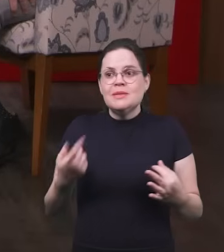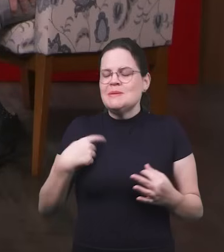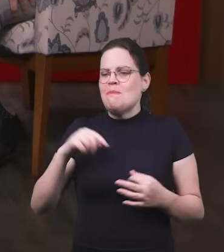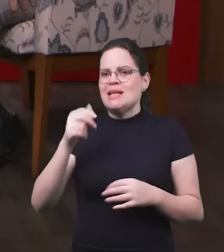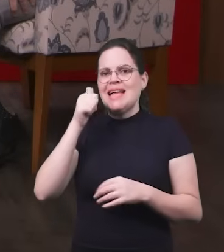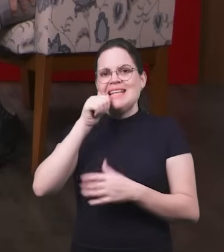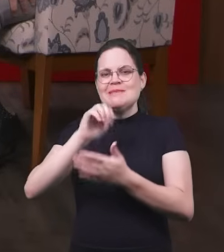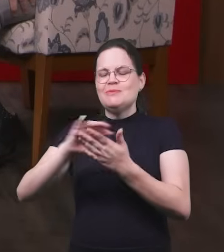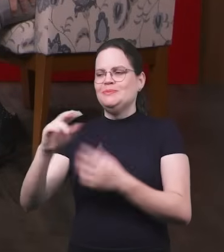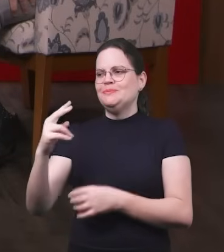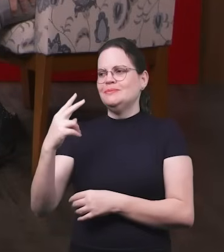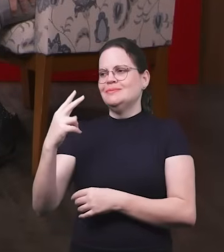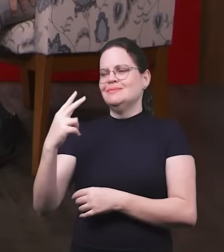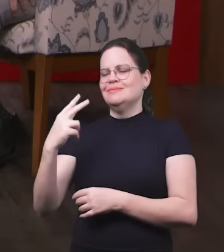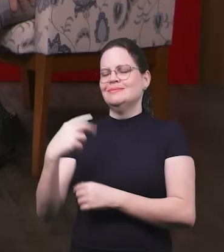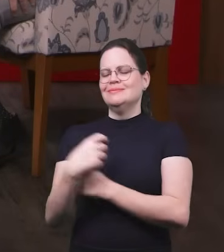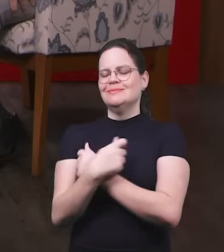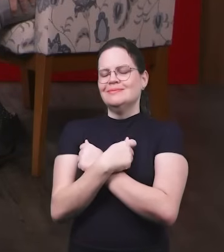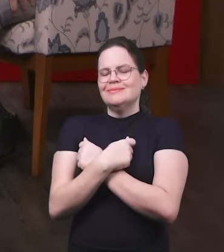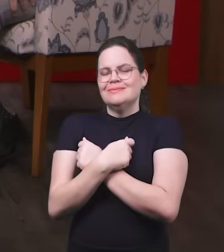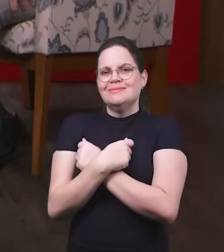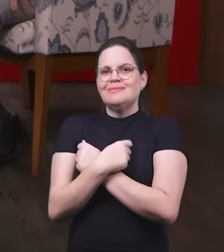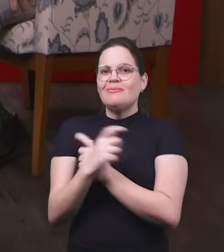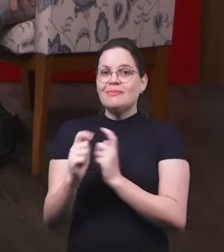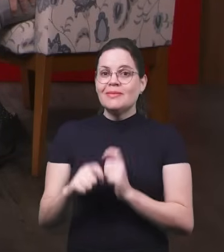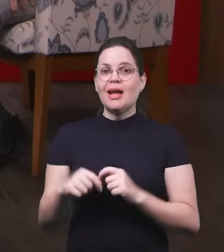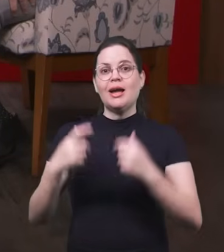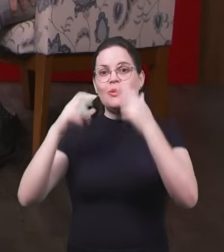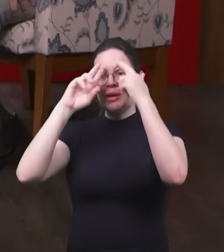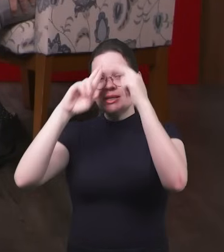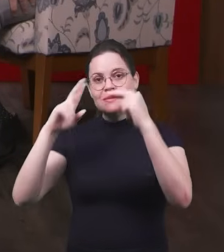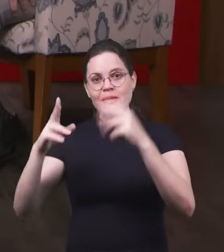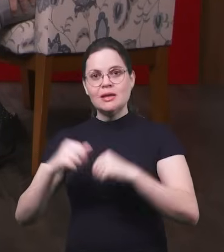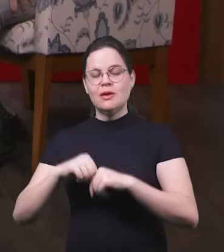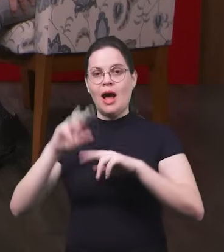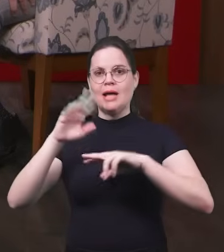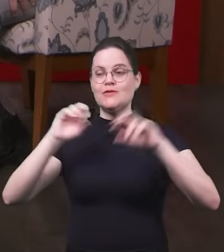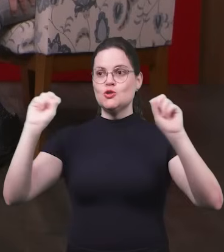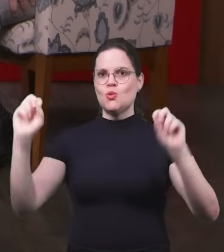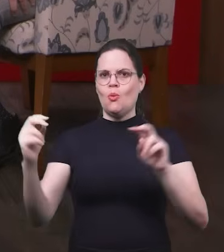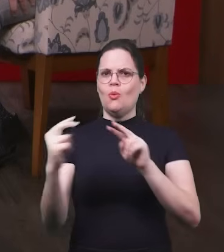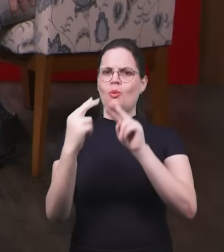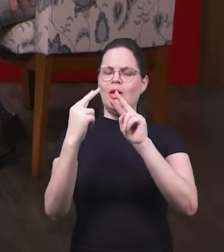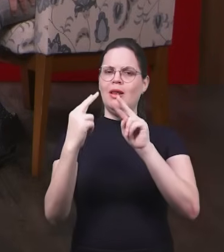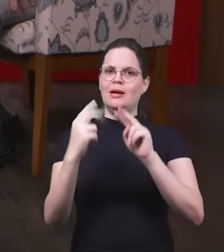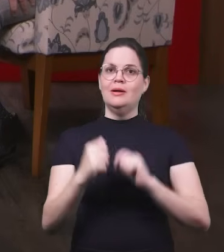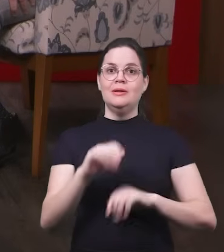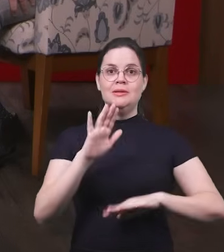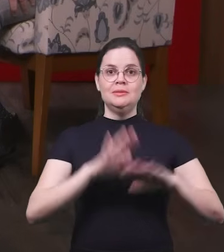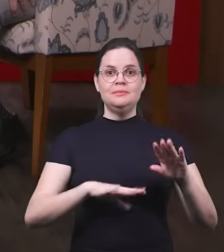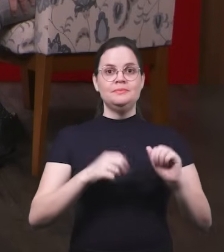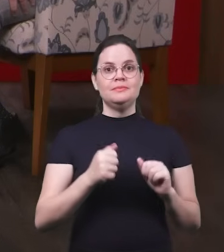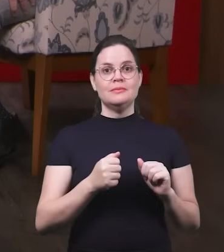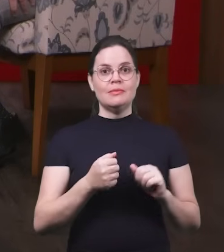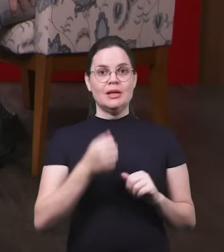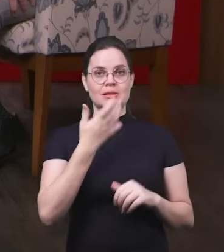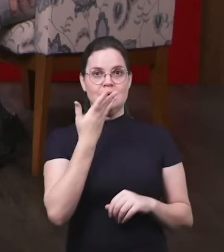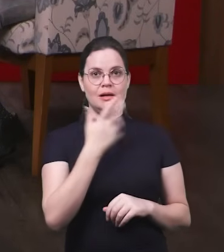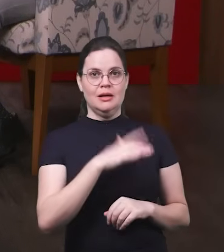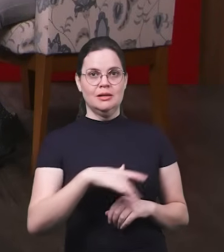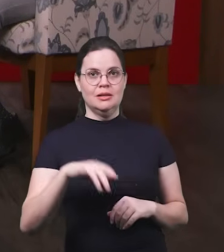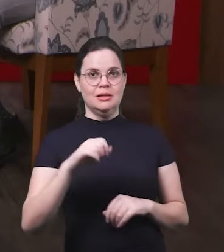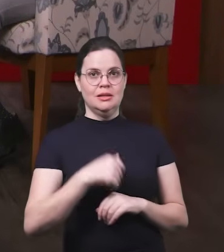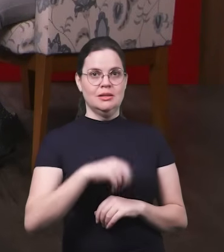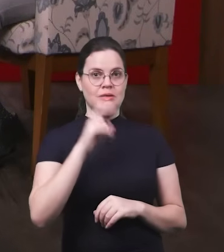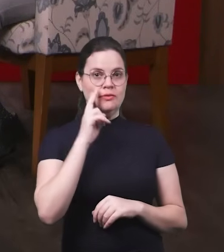sorriso. E o ninho foi preservado, o amor, né? O respeito. Um olhar, às vezes. Um olhar. A criança vê que o pai está olhando. Isso Ele